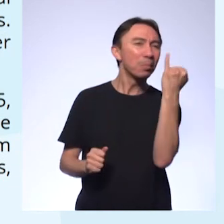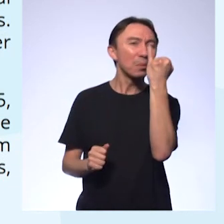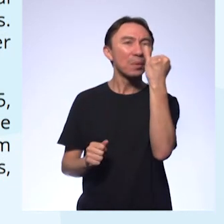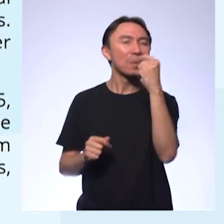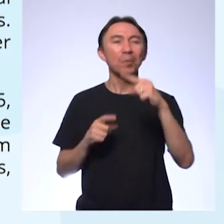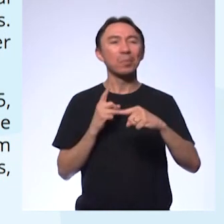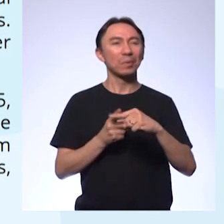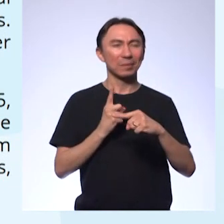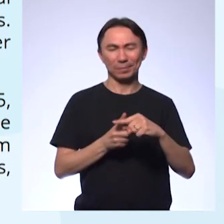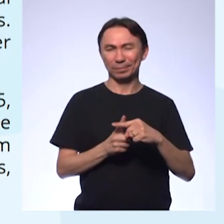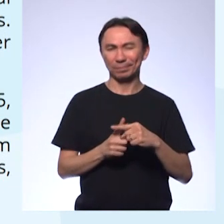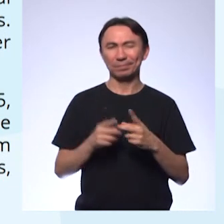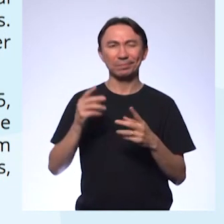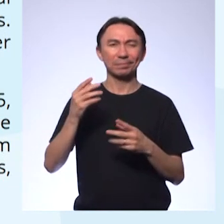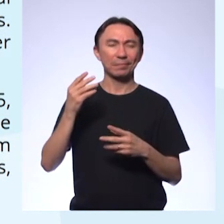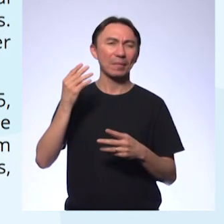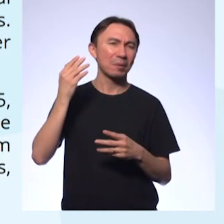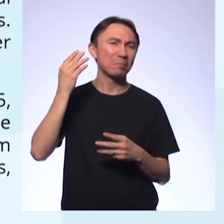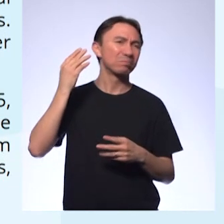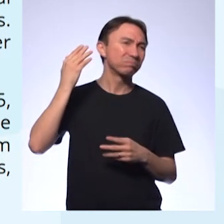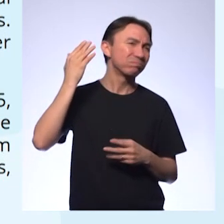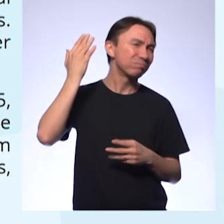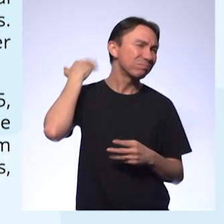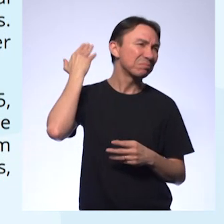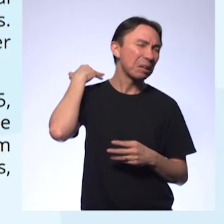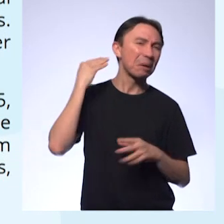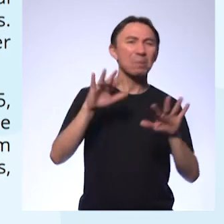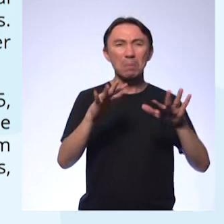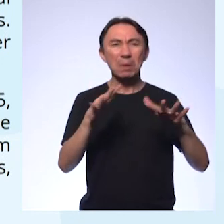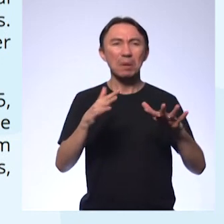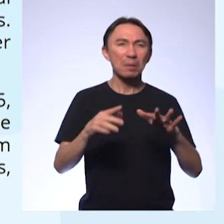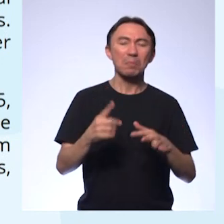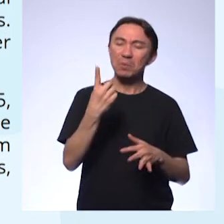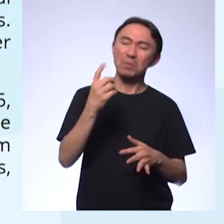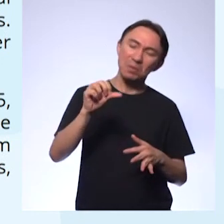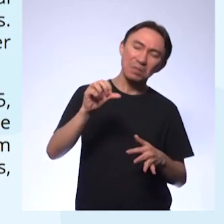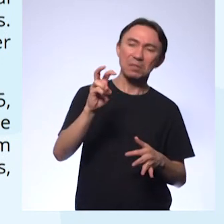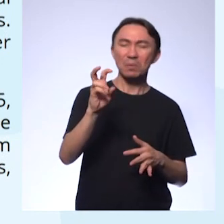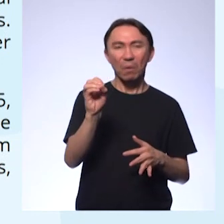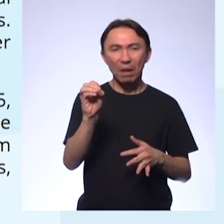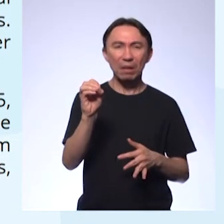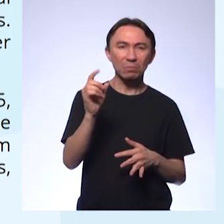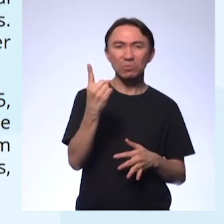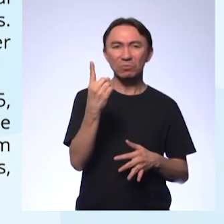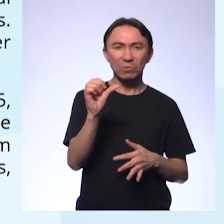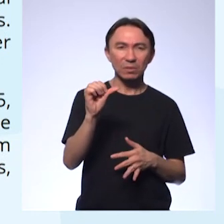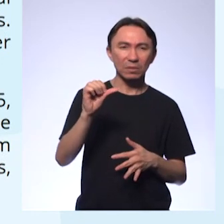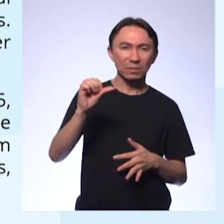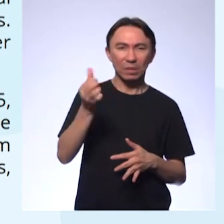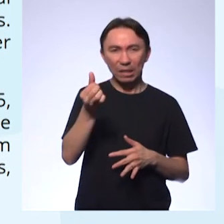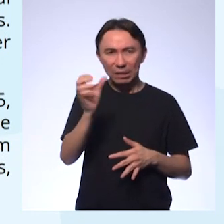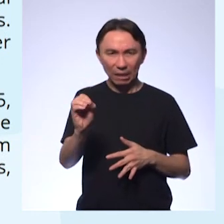Há um tempo atrás, lá na década de 50, 60, né, foi descoberto esse